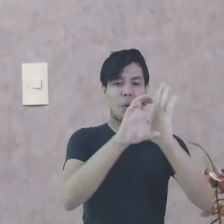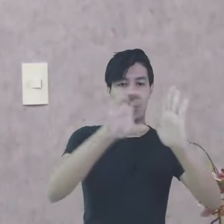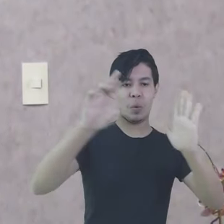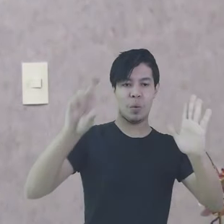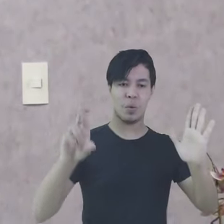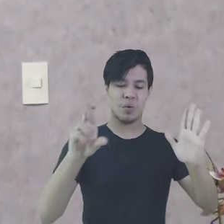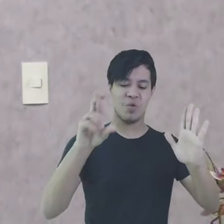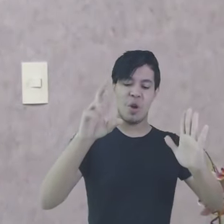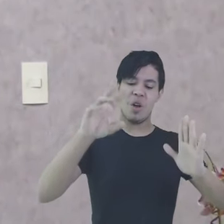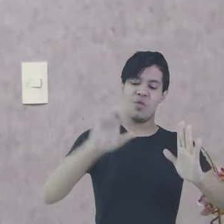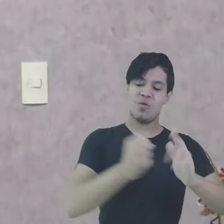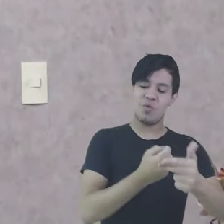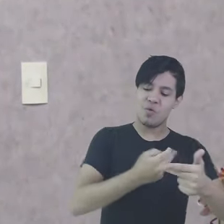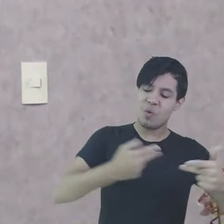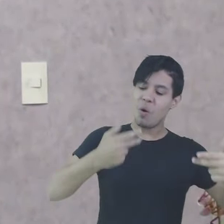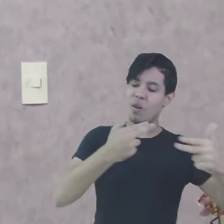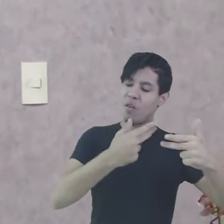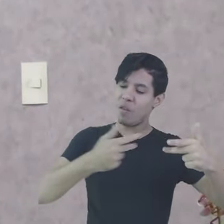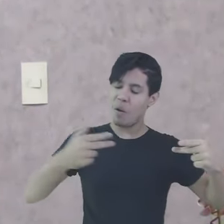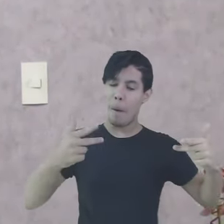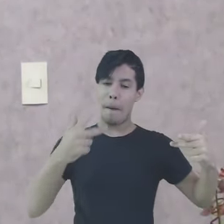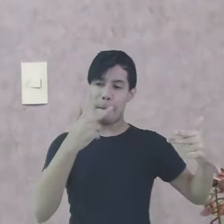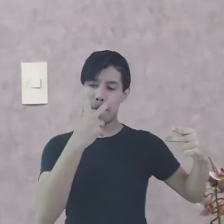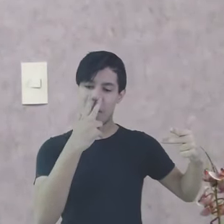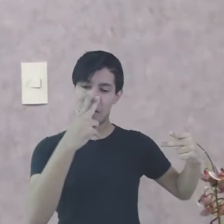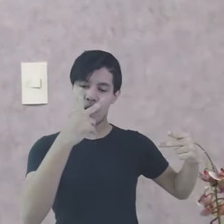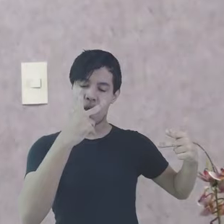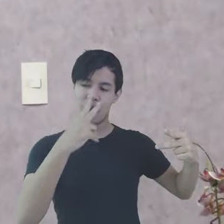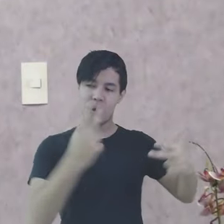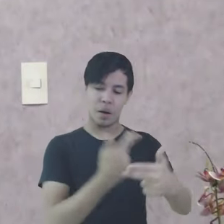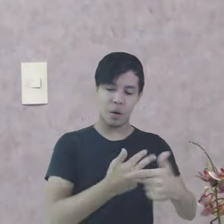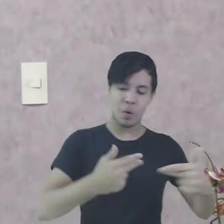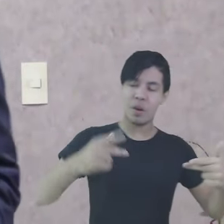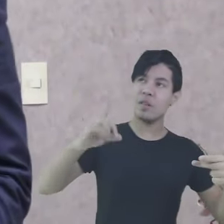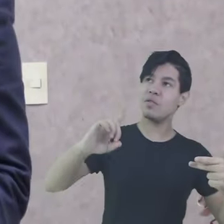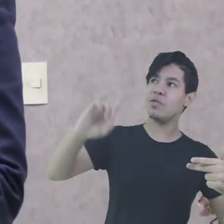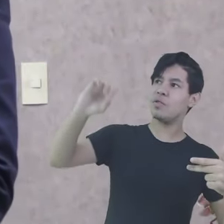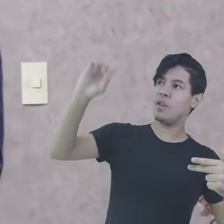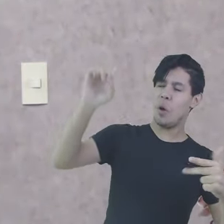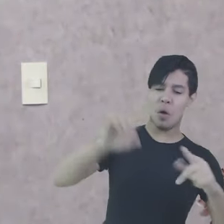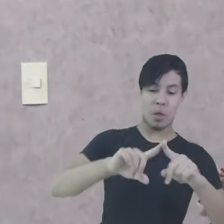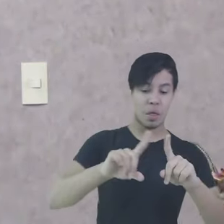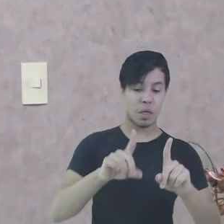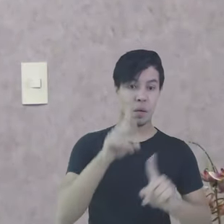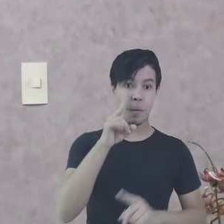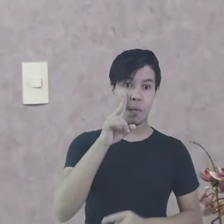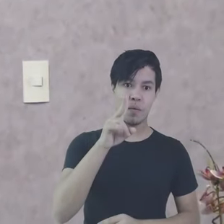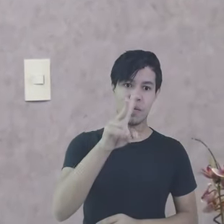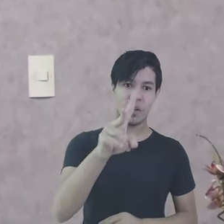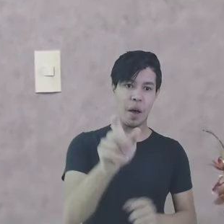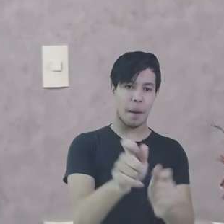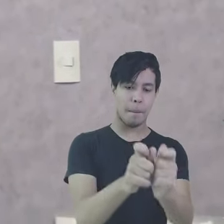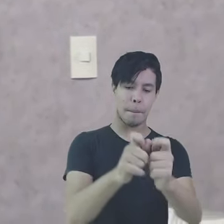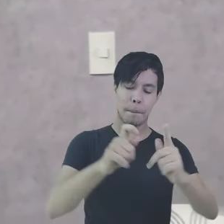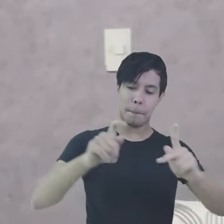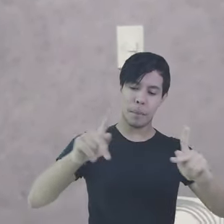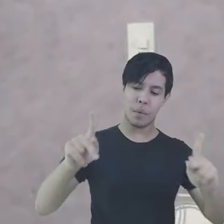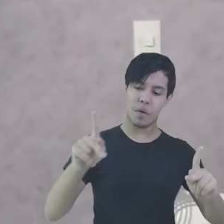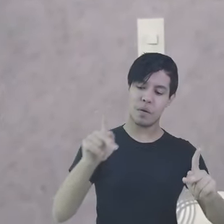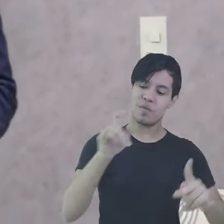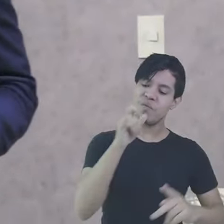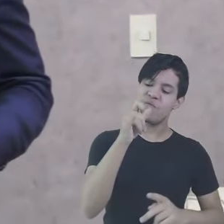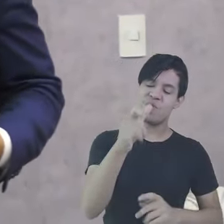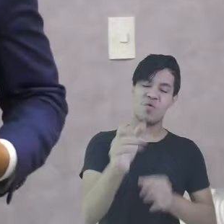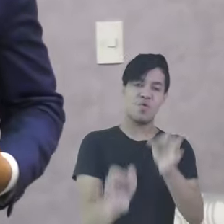glória ao aspecto da sua imagem ou ao aspecto da sua glória. Então veja, Apocalipse está nos falando de um juízo